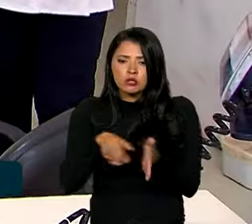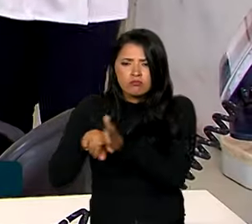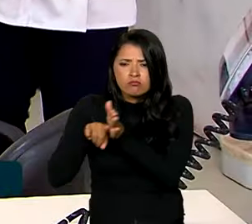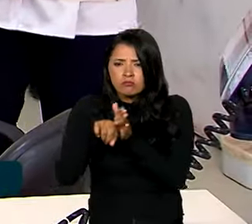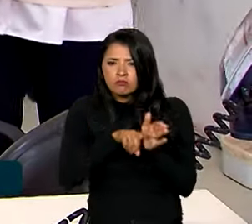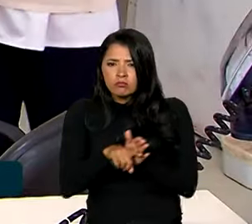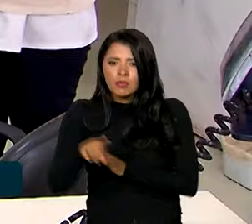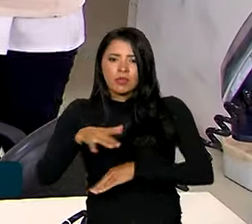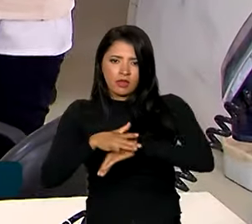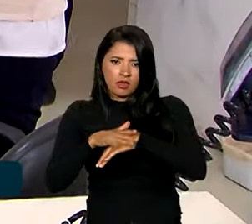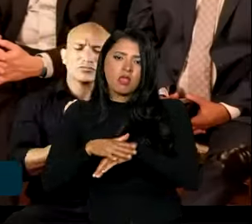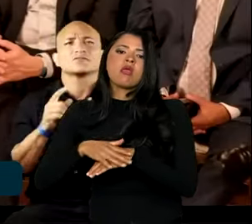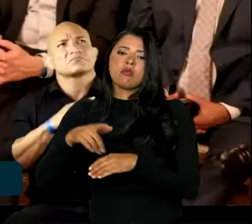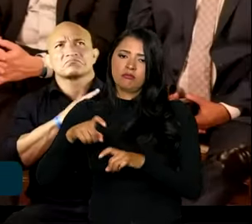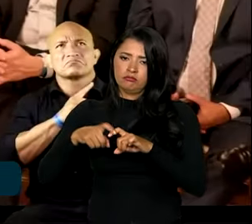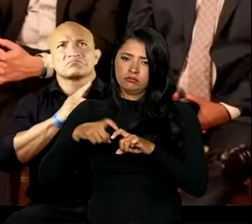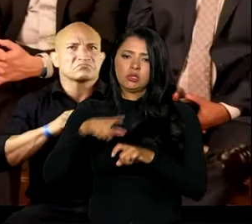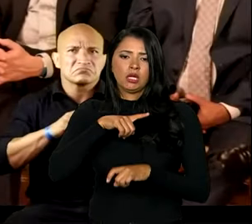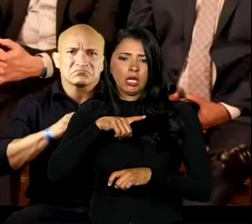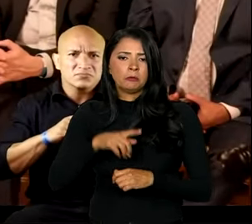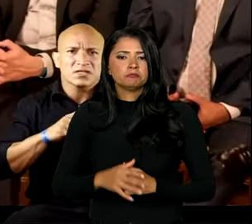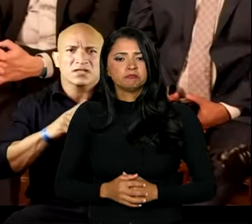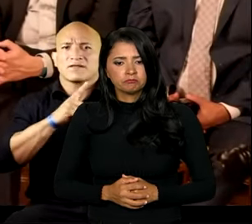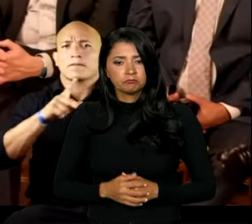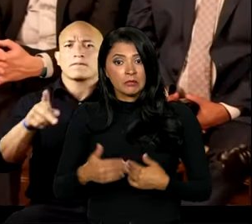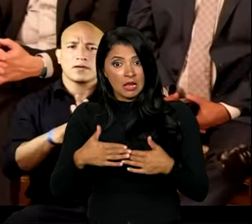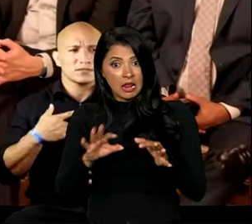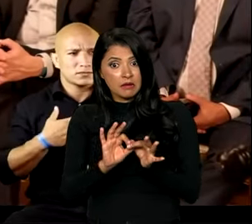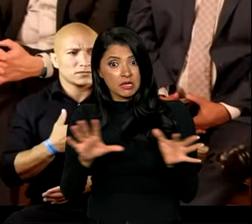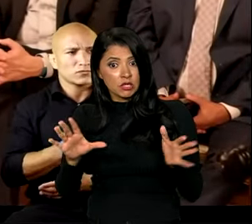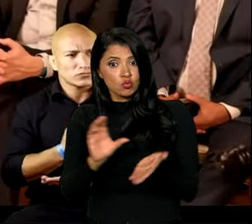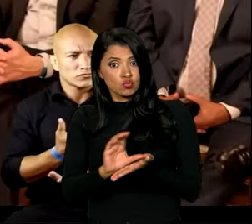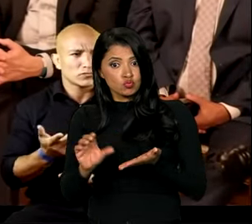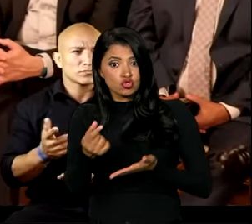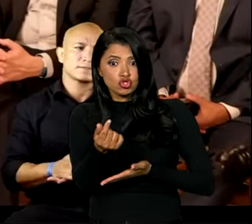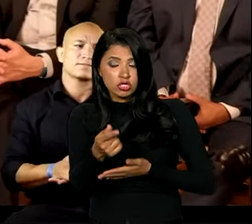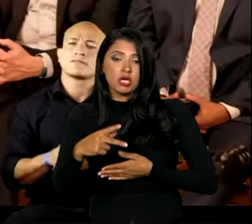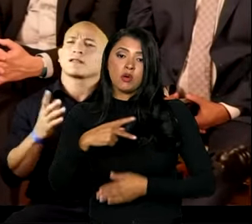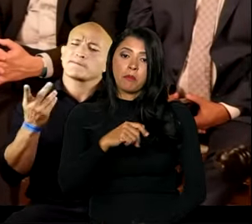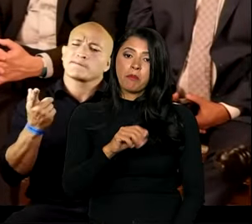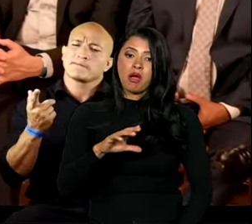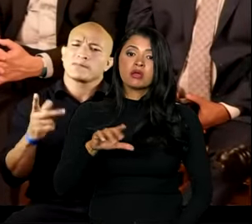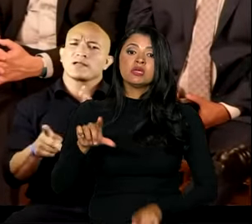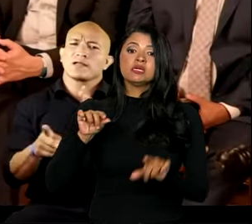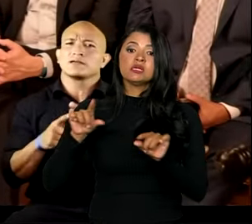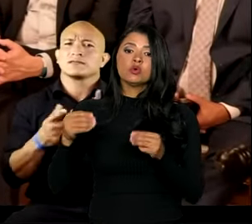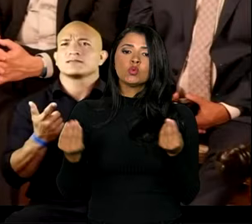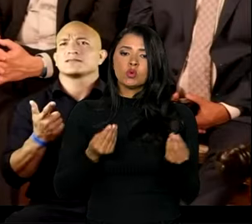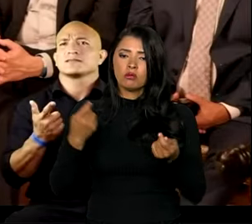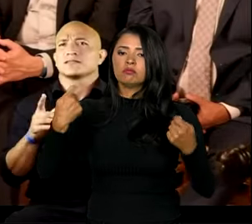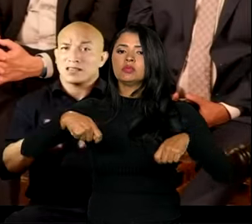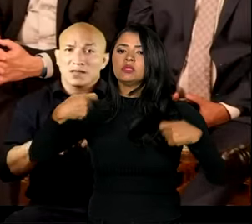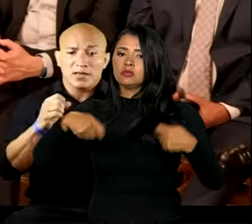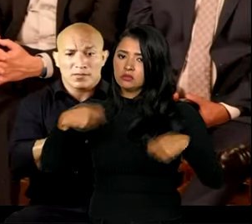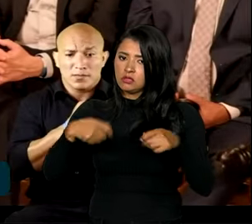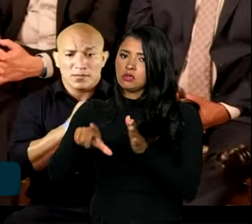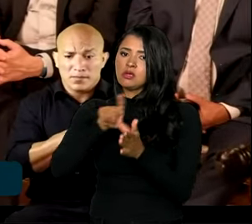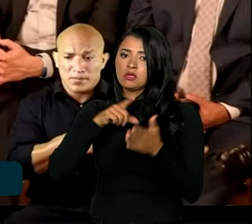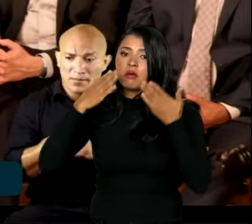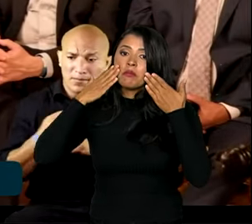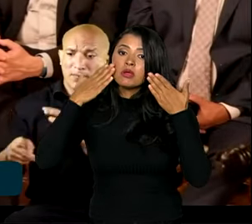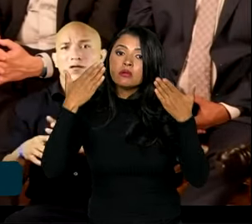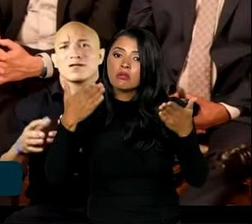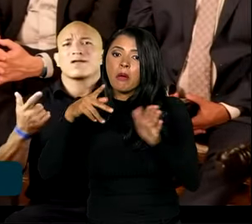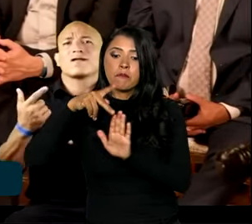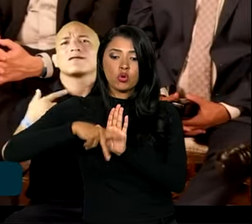diagnósticos e policlínicas. E para a liberação dos recursos do PAC Seleções, é necessário a apresentação